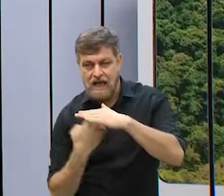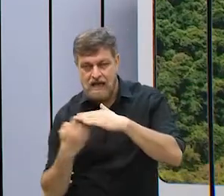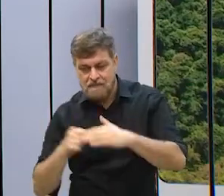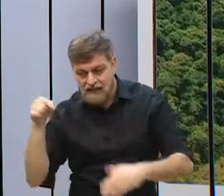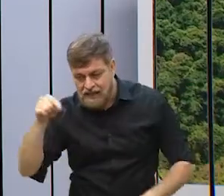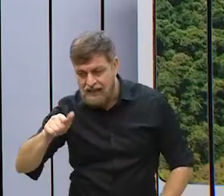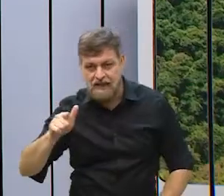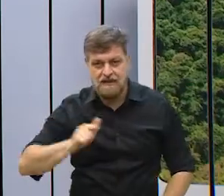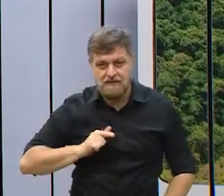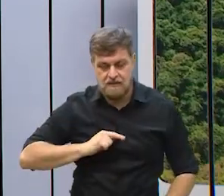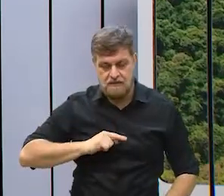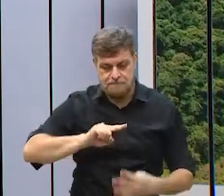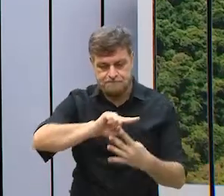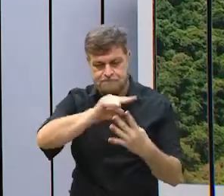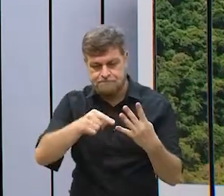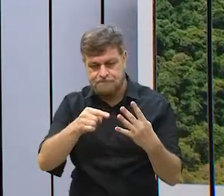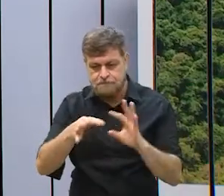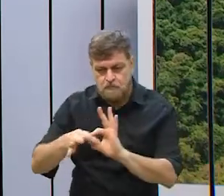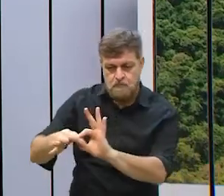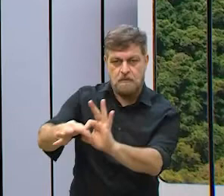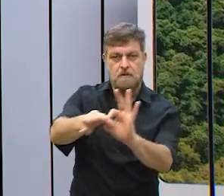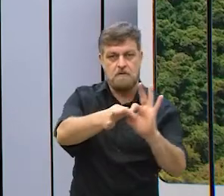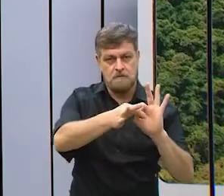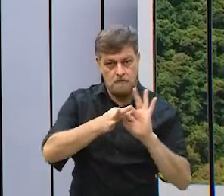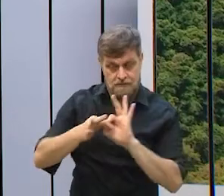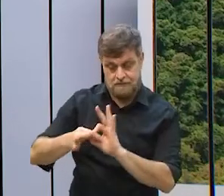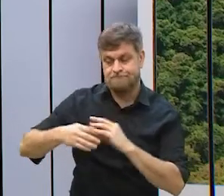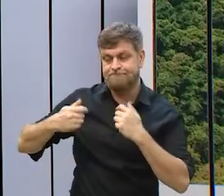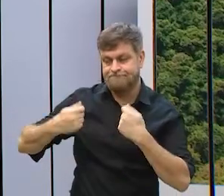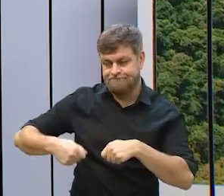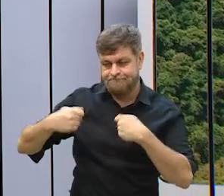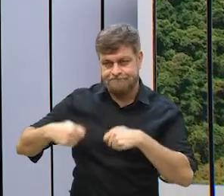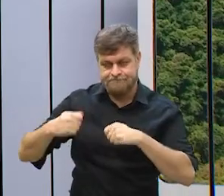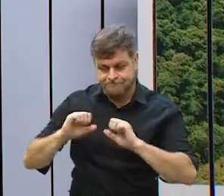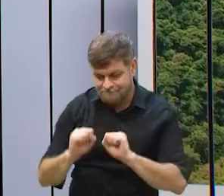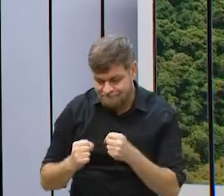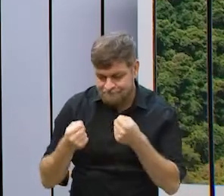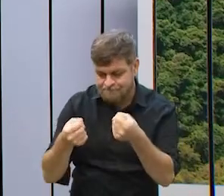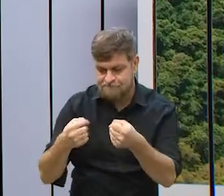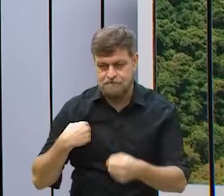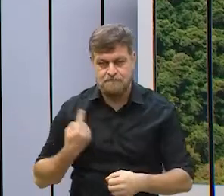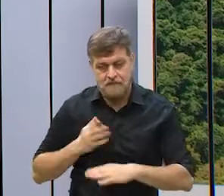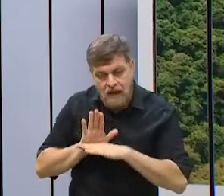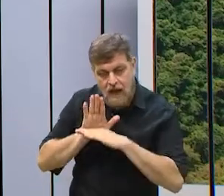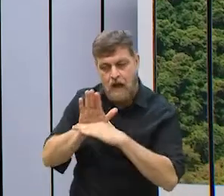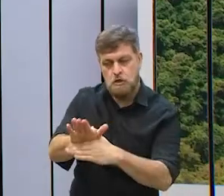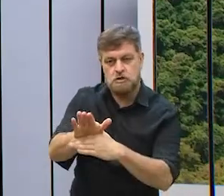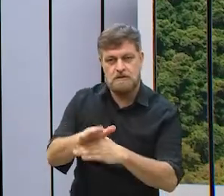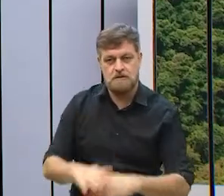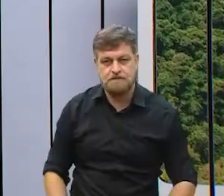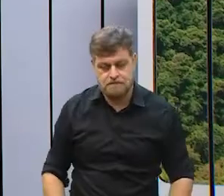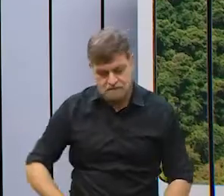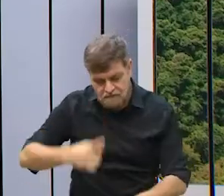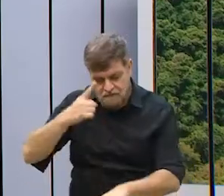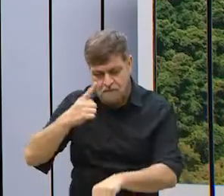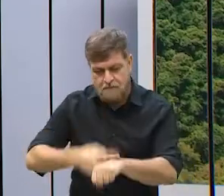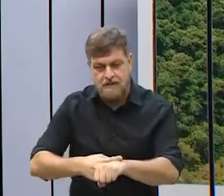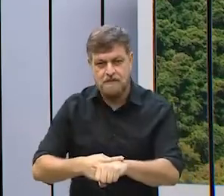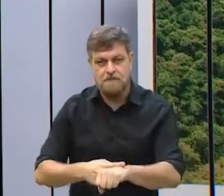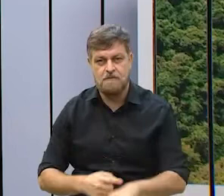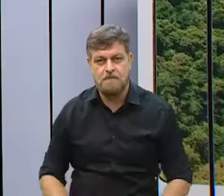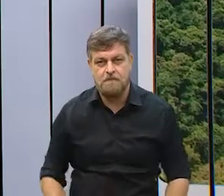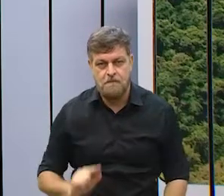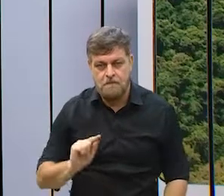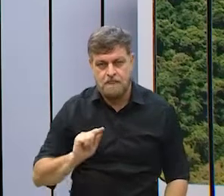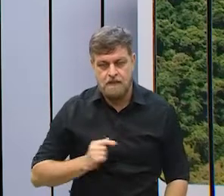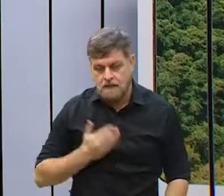estão instaladas. Nós precisamos nos unir, nos dar as mãos para nos ajudar. É esse momento e é